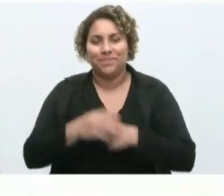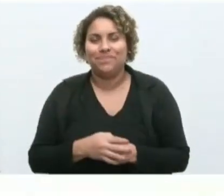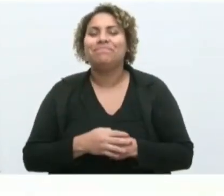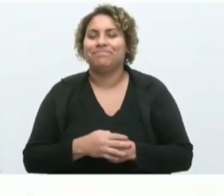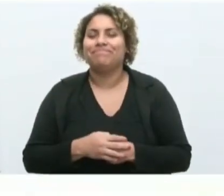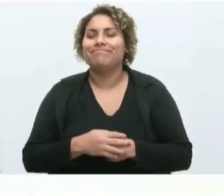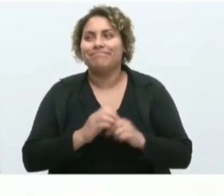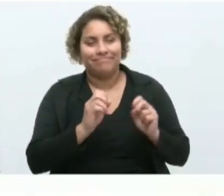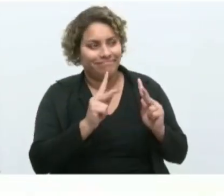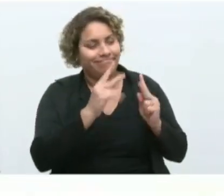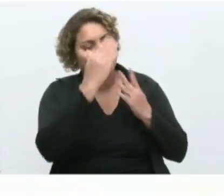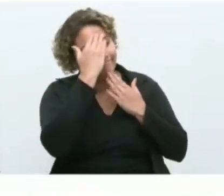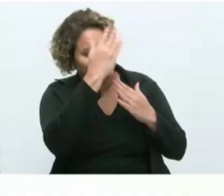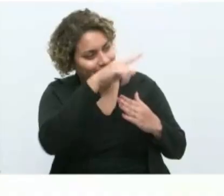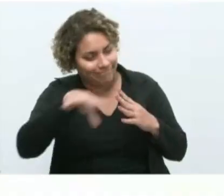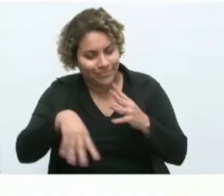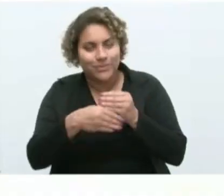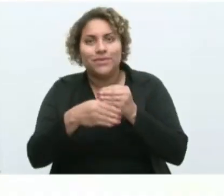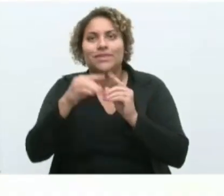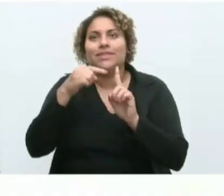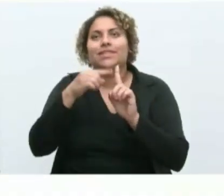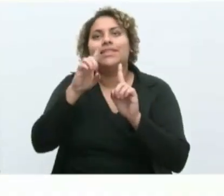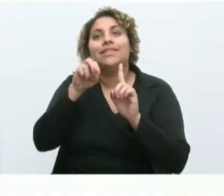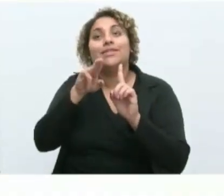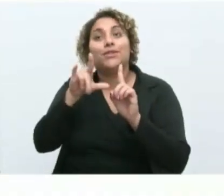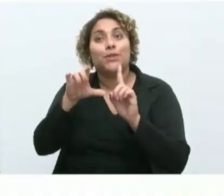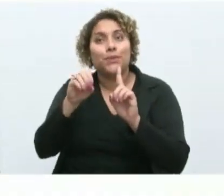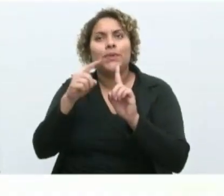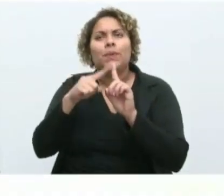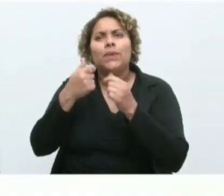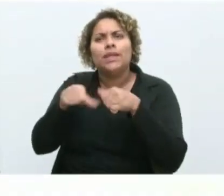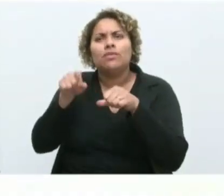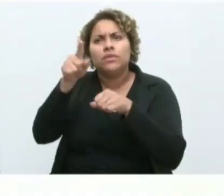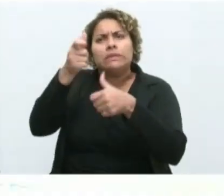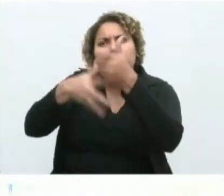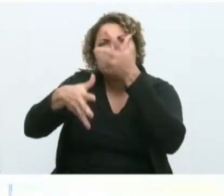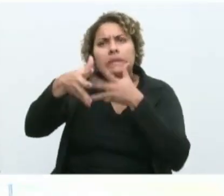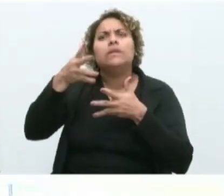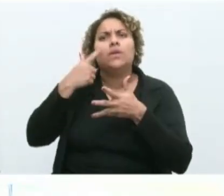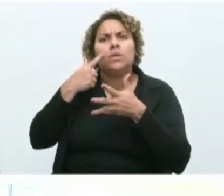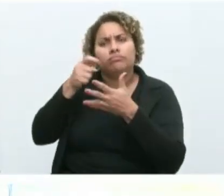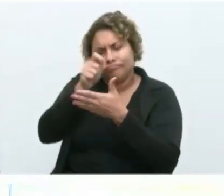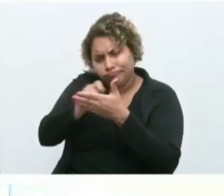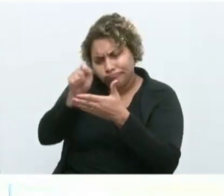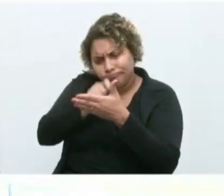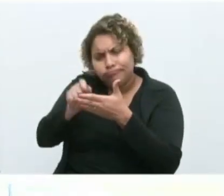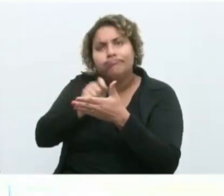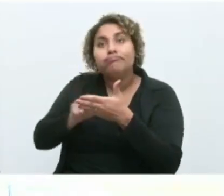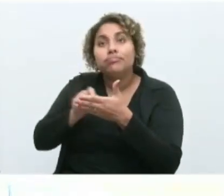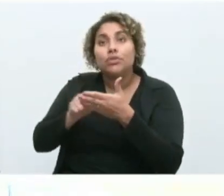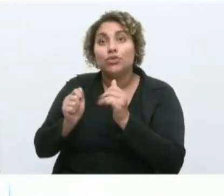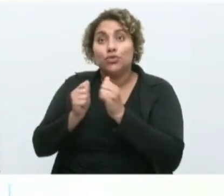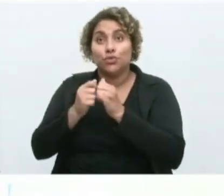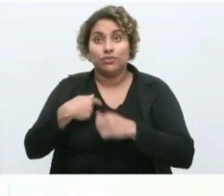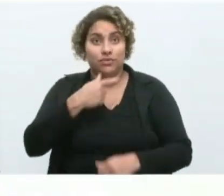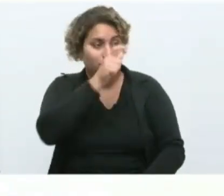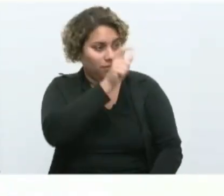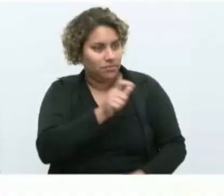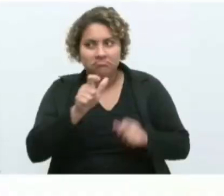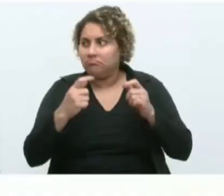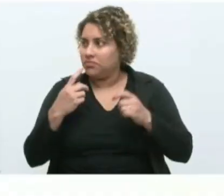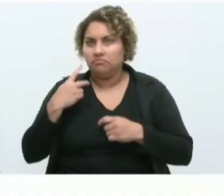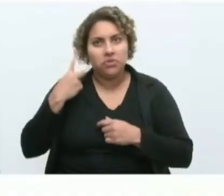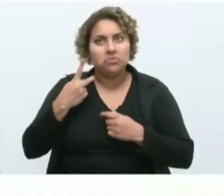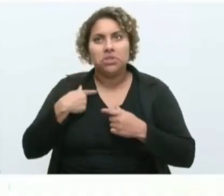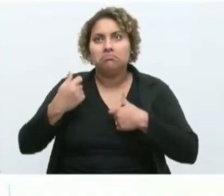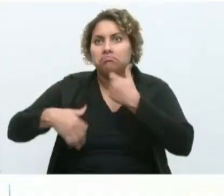Obrigado pela contribuição, Danilo. Eu estava anotando atentamente aqui, se mais algum colega vereador quiser falar também, mas eu